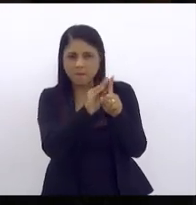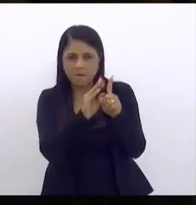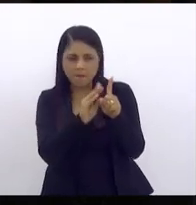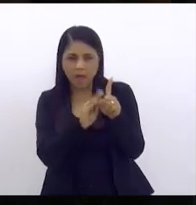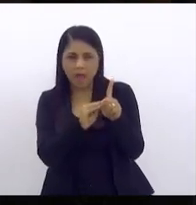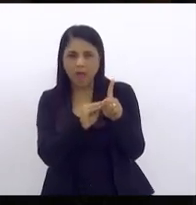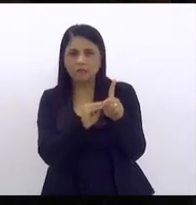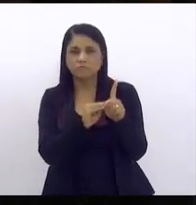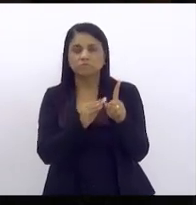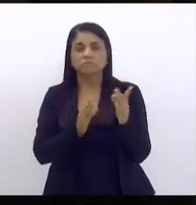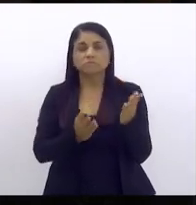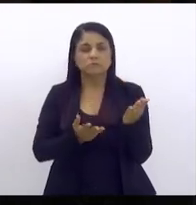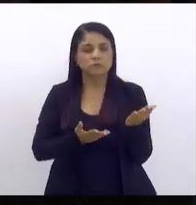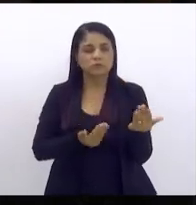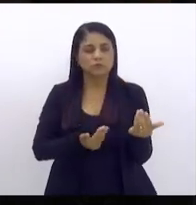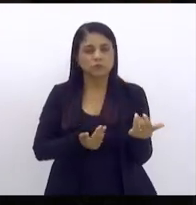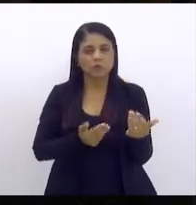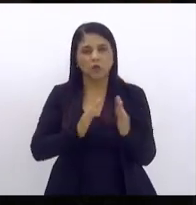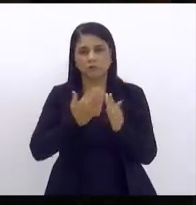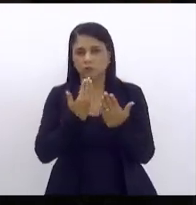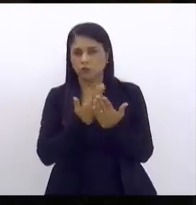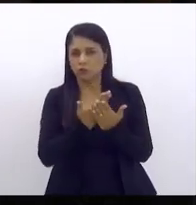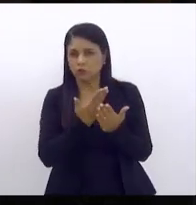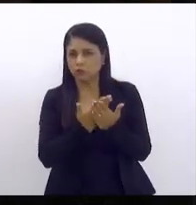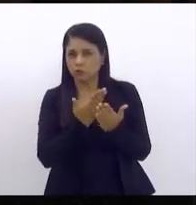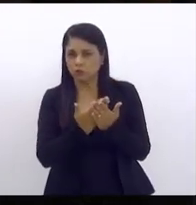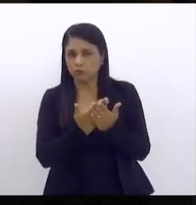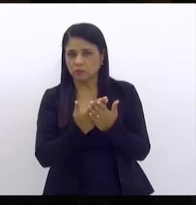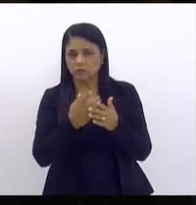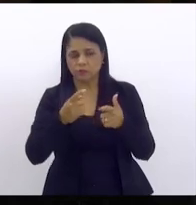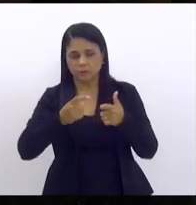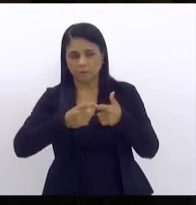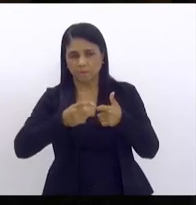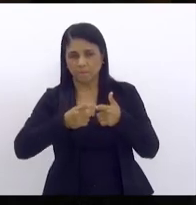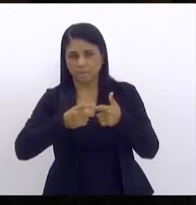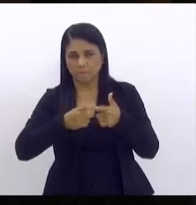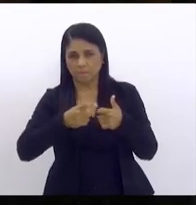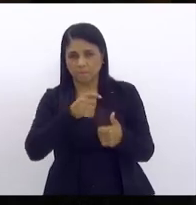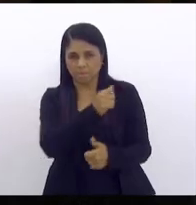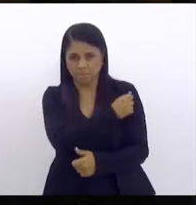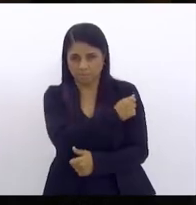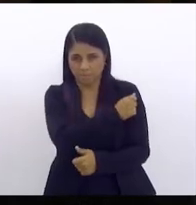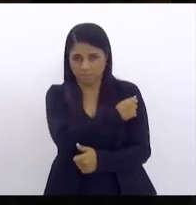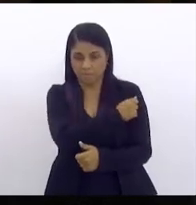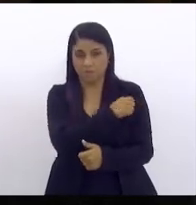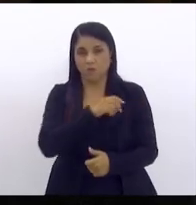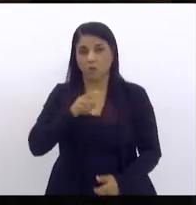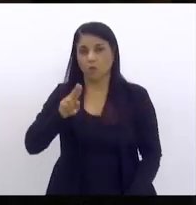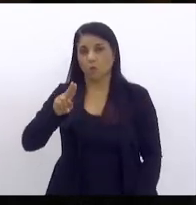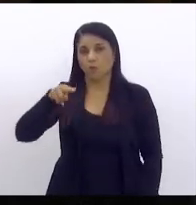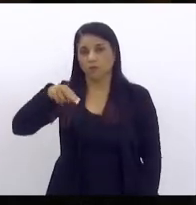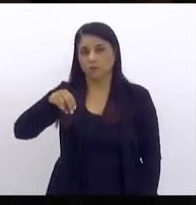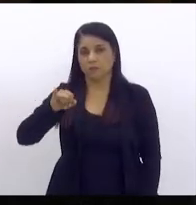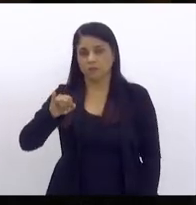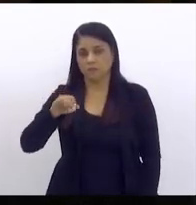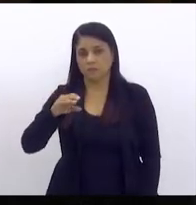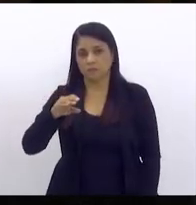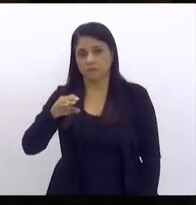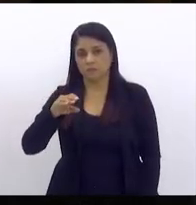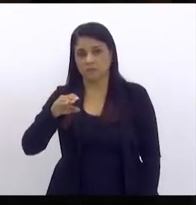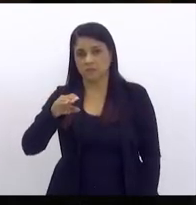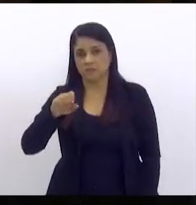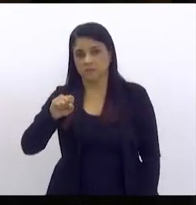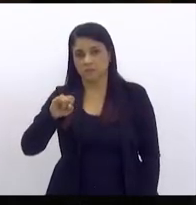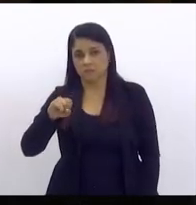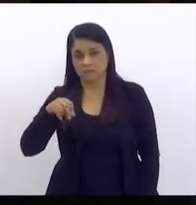de jovens estudantes de medicina da Unicina, durante um jogo de vôlei